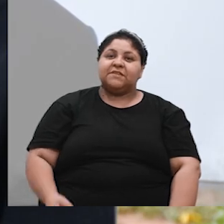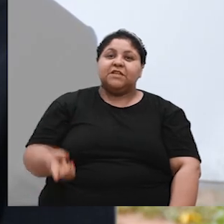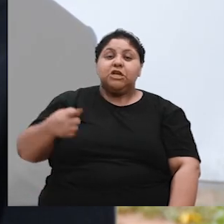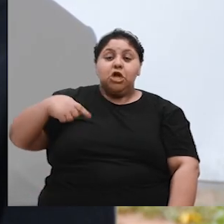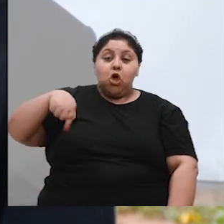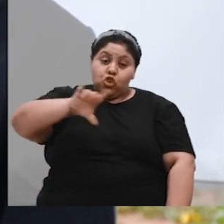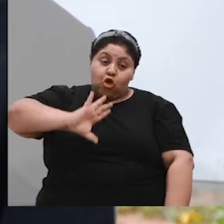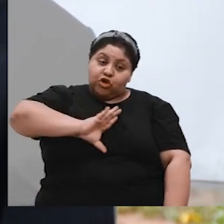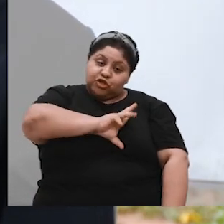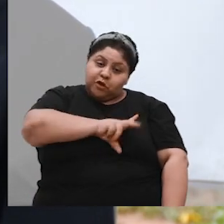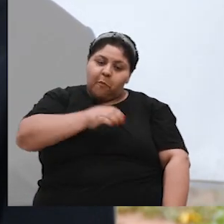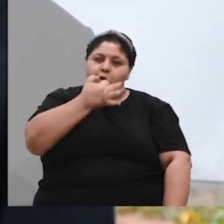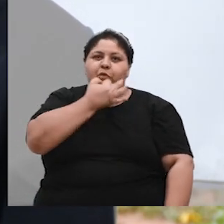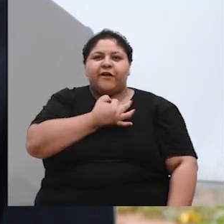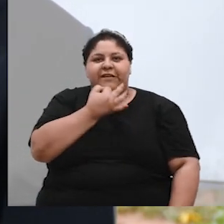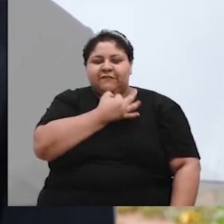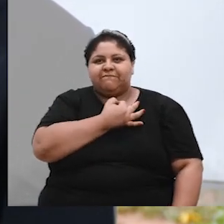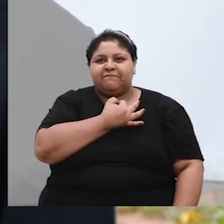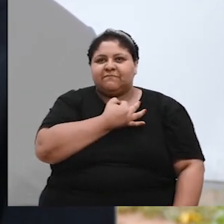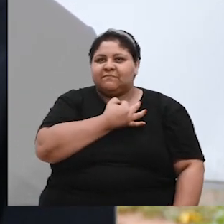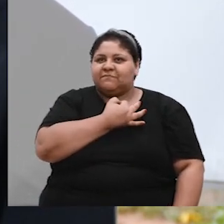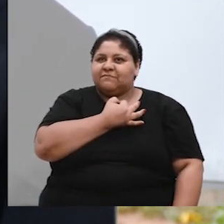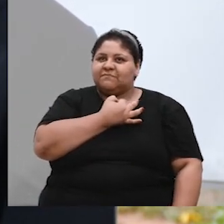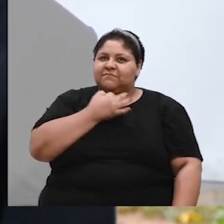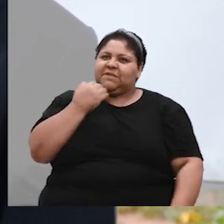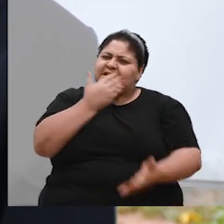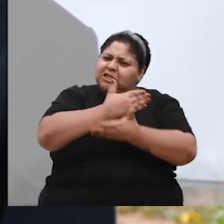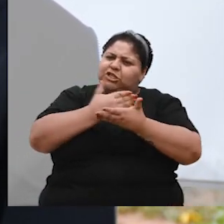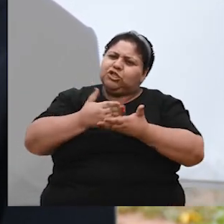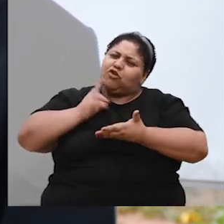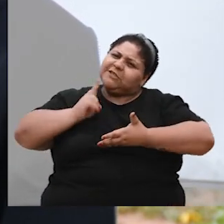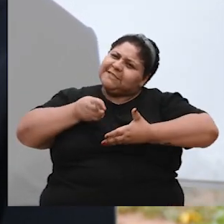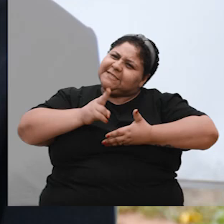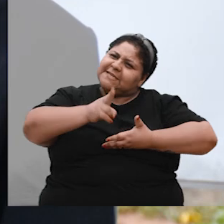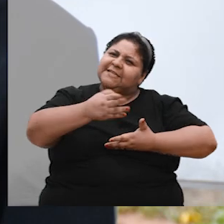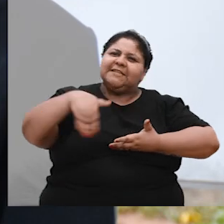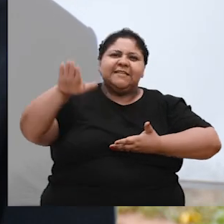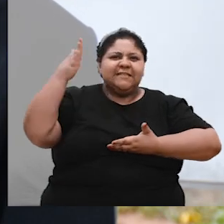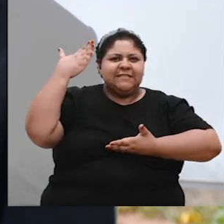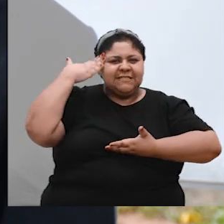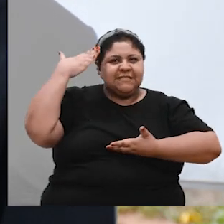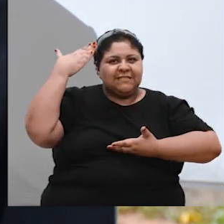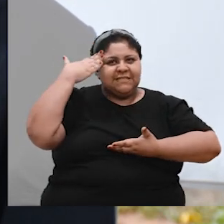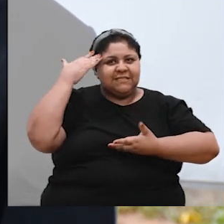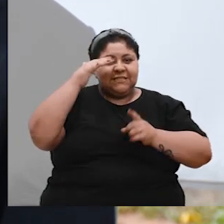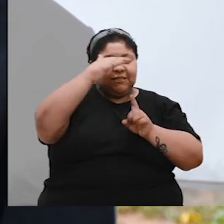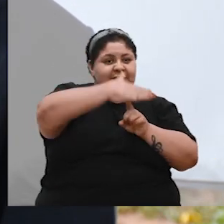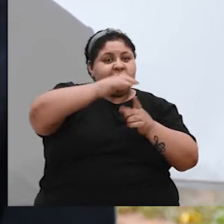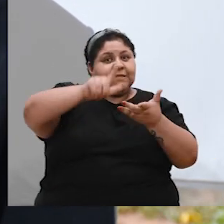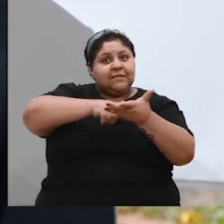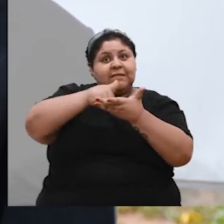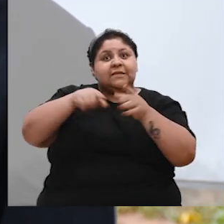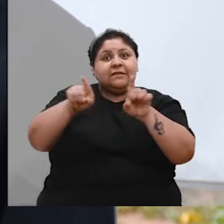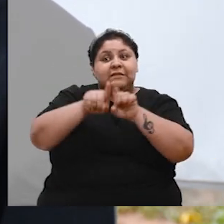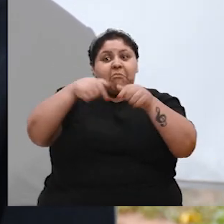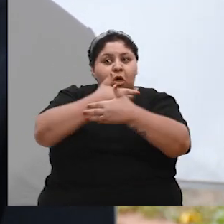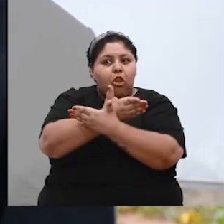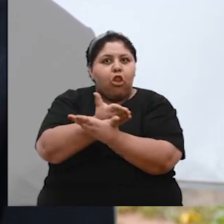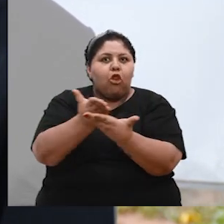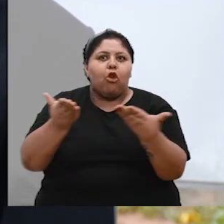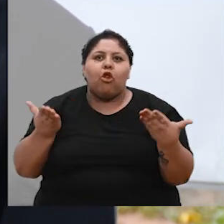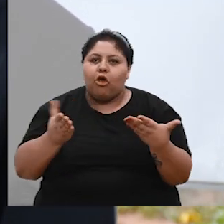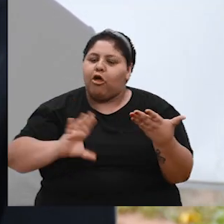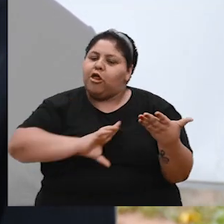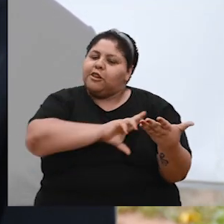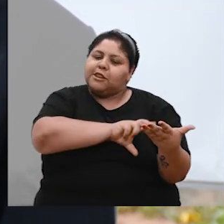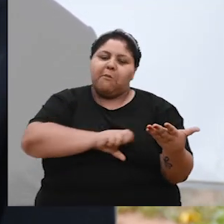Caxias, ele é desde sempre. E a gente sabe o quanto a Feira do Livro também é um espaço de